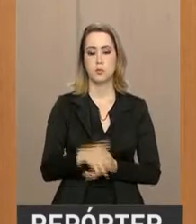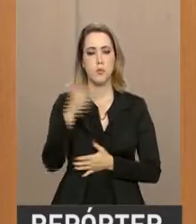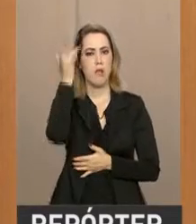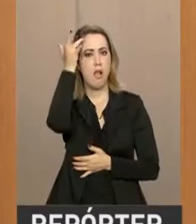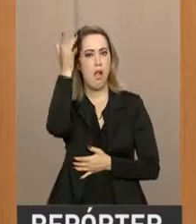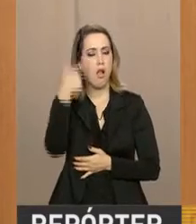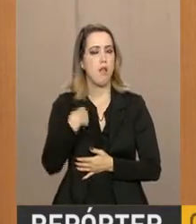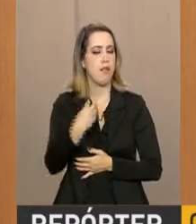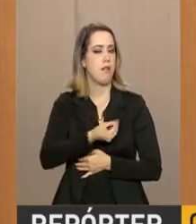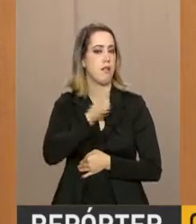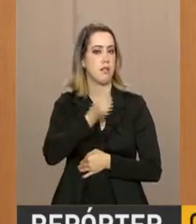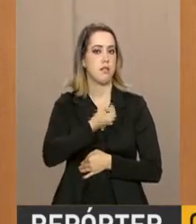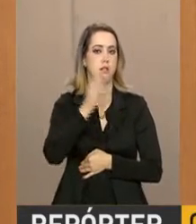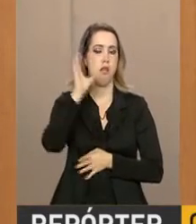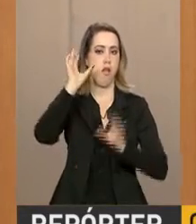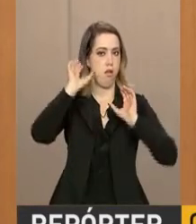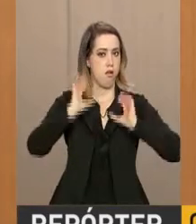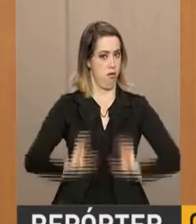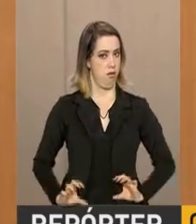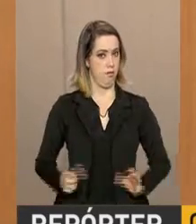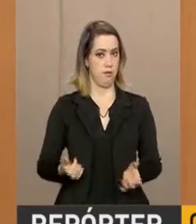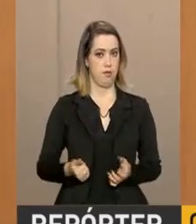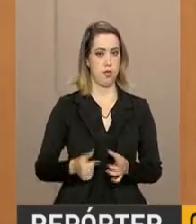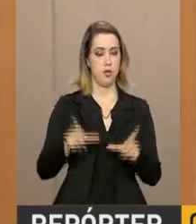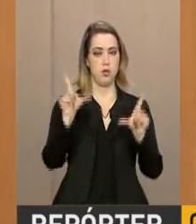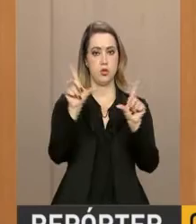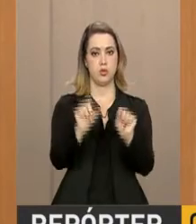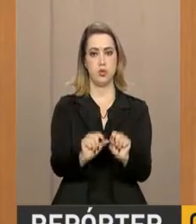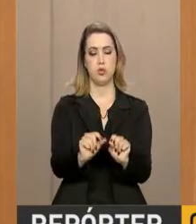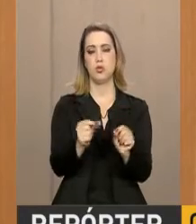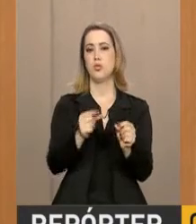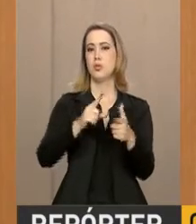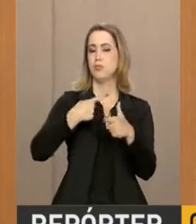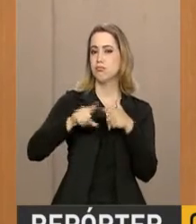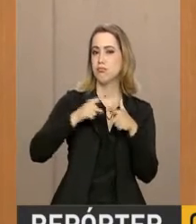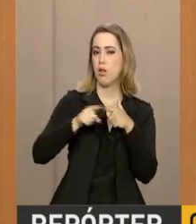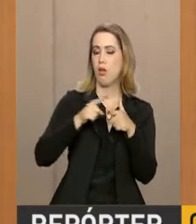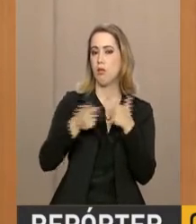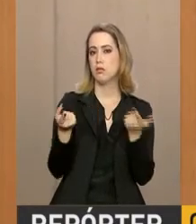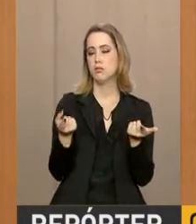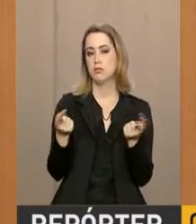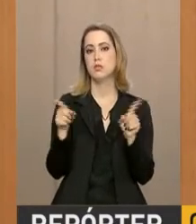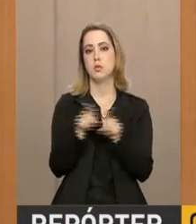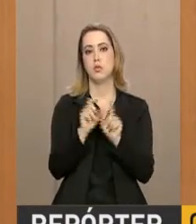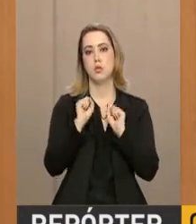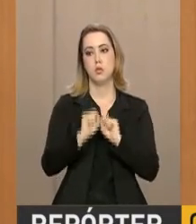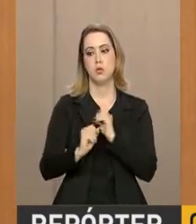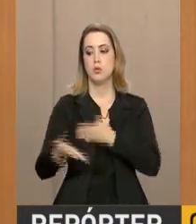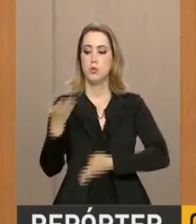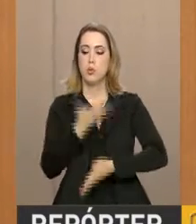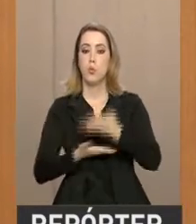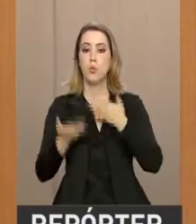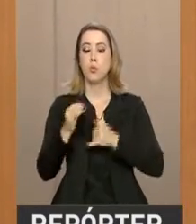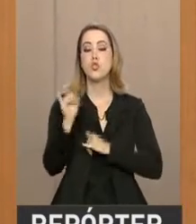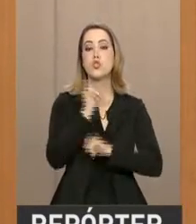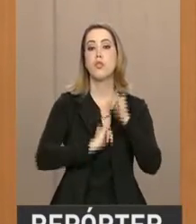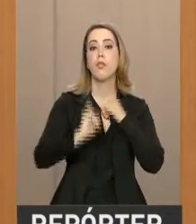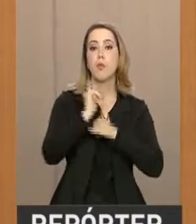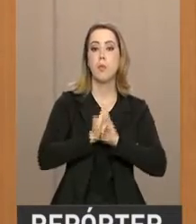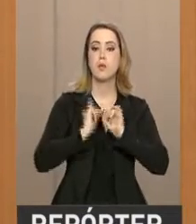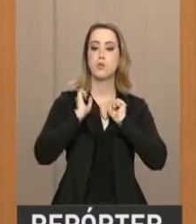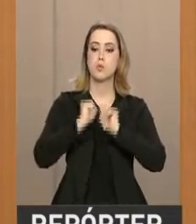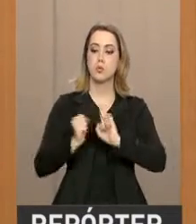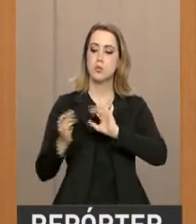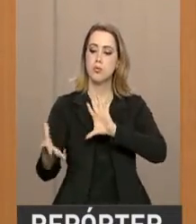Facilitará a vida do cidadão, reduzindo a burocracia e permitindo compartilhamento de certidões e informações na